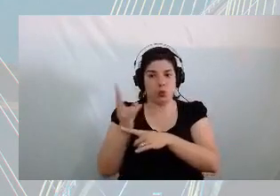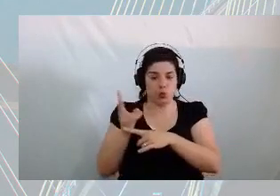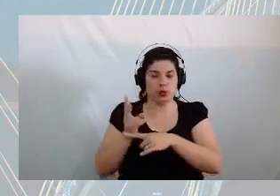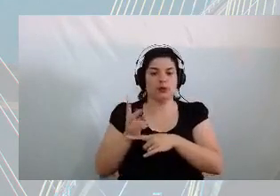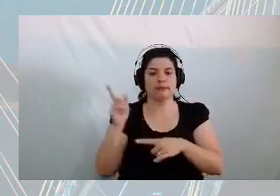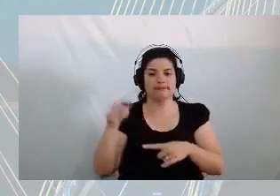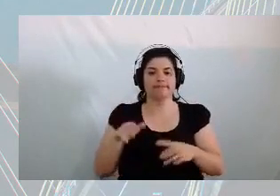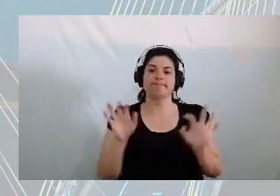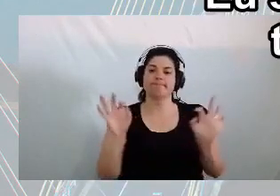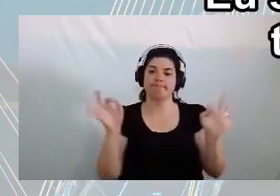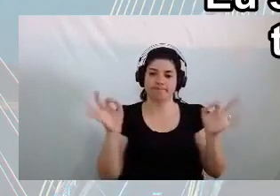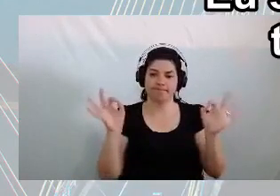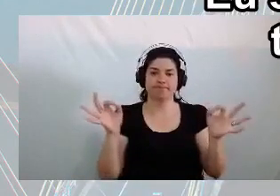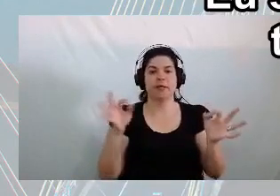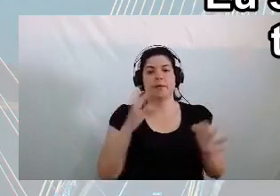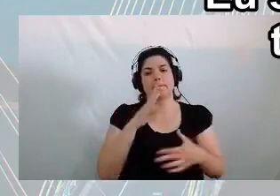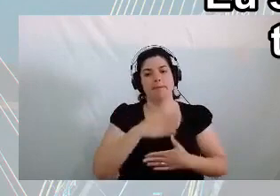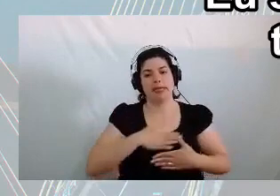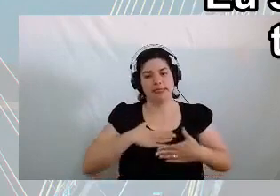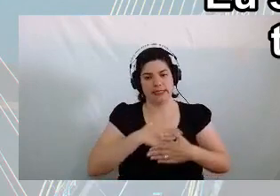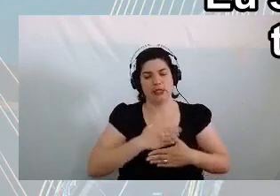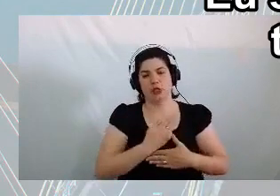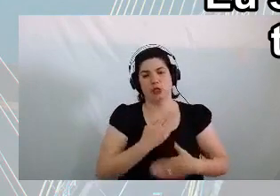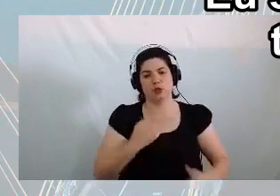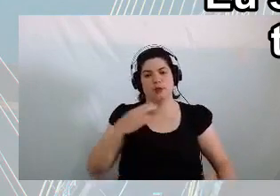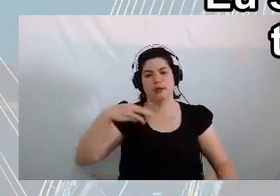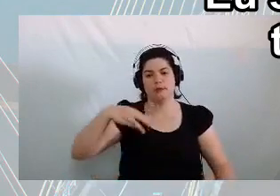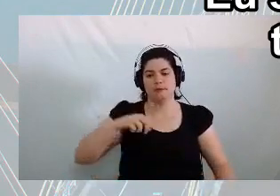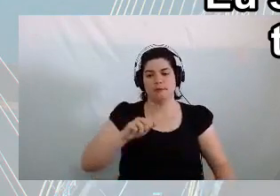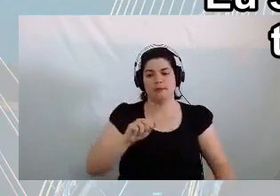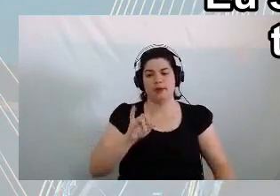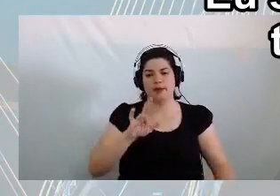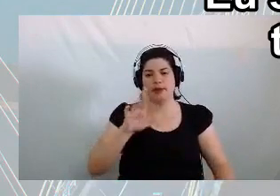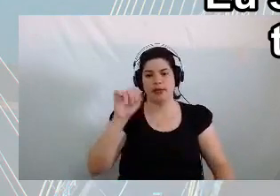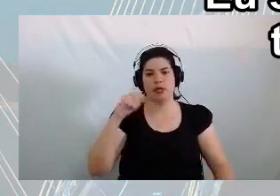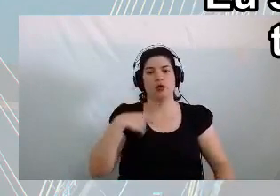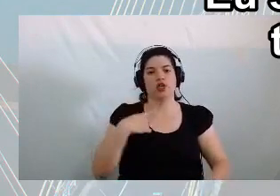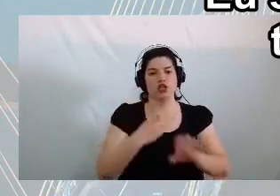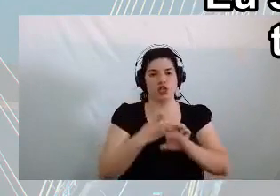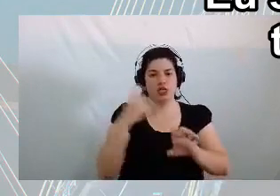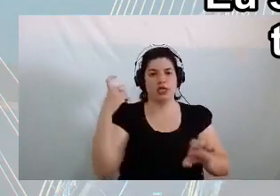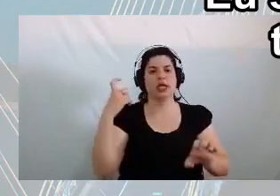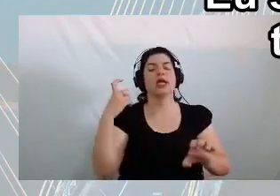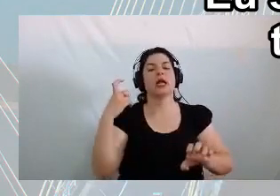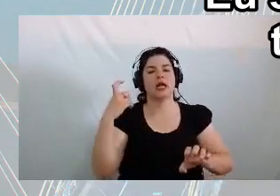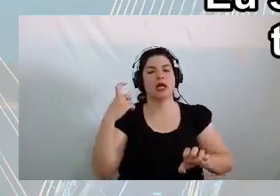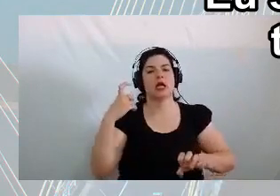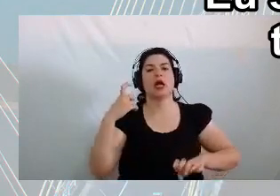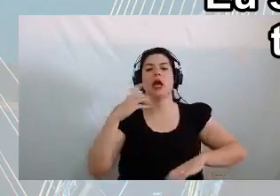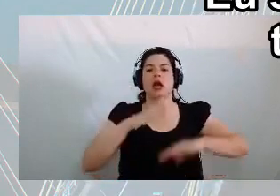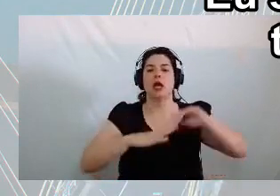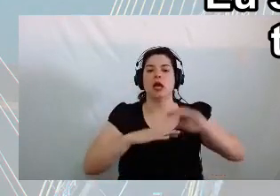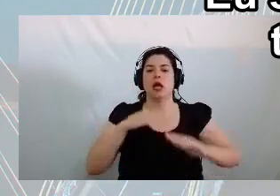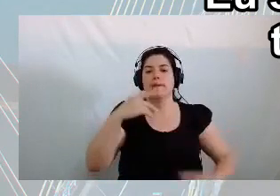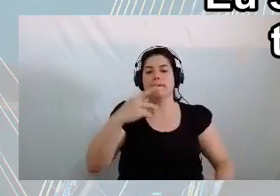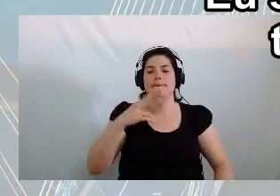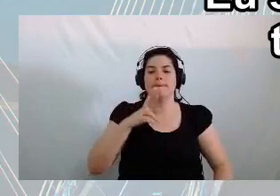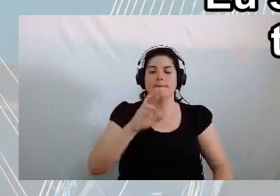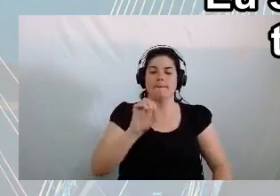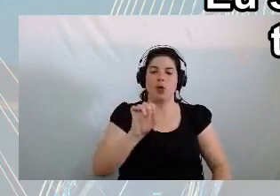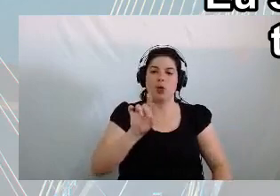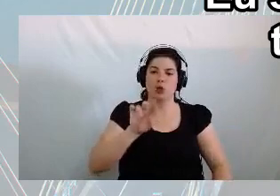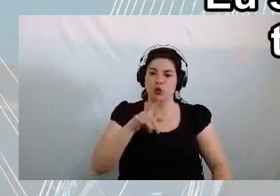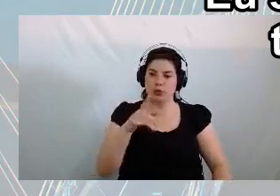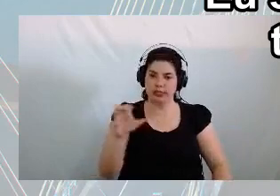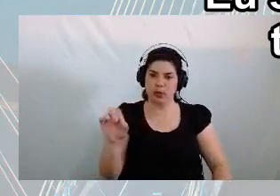Exatamente. Pessoal, então, prazer, eu sou Maria Lima, eu sou engenheira de produção, de formação, mas me encontrei, tem alguns anos, mais ou